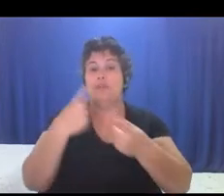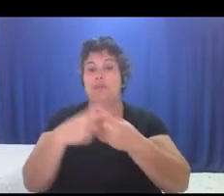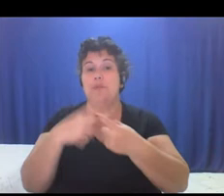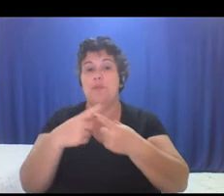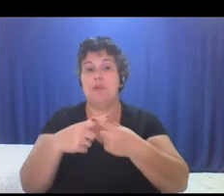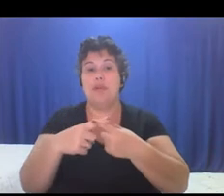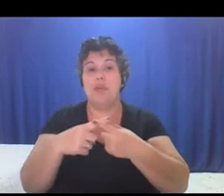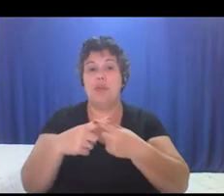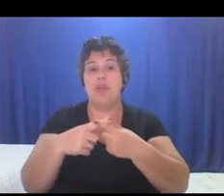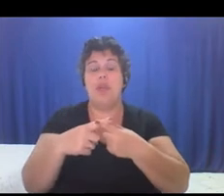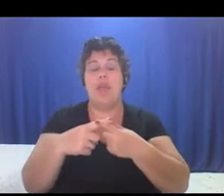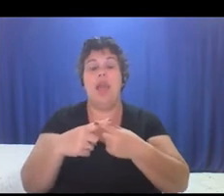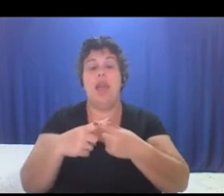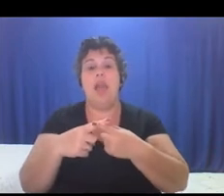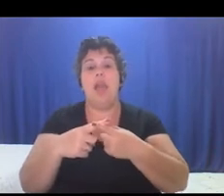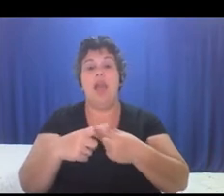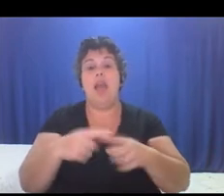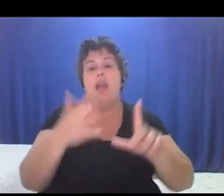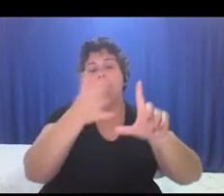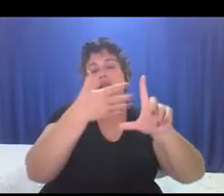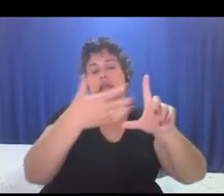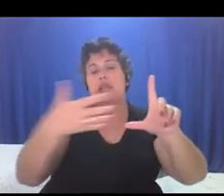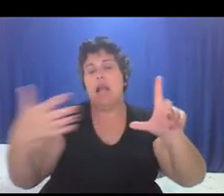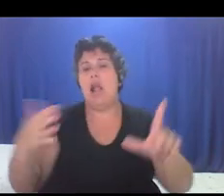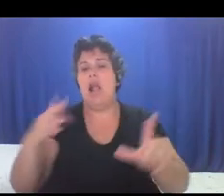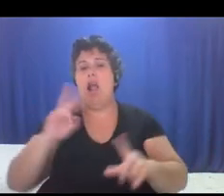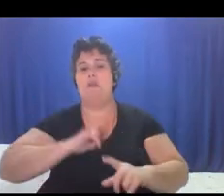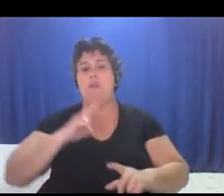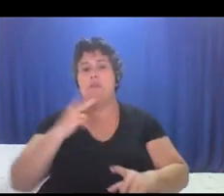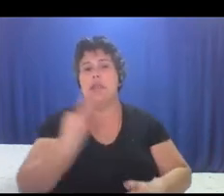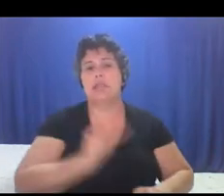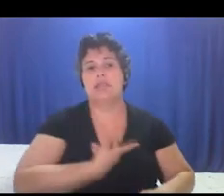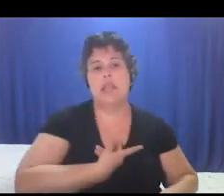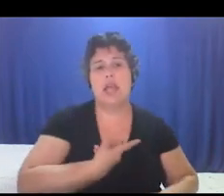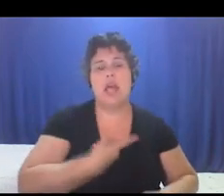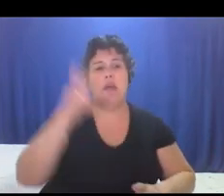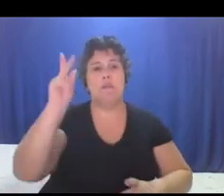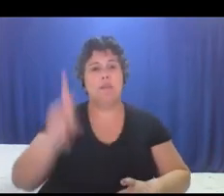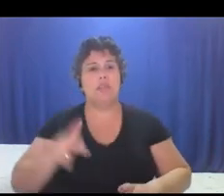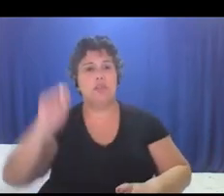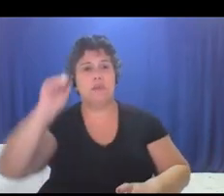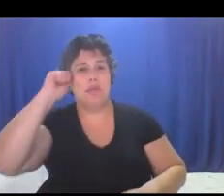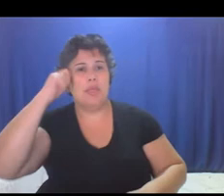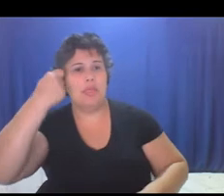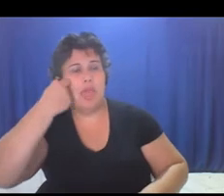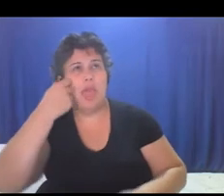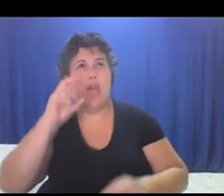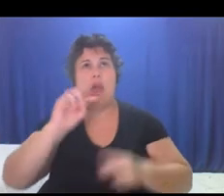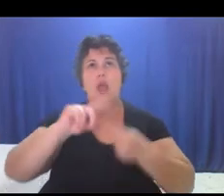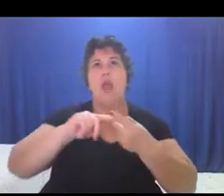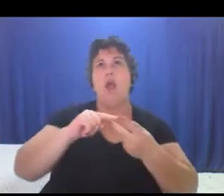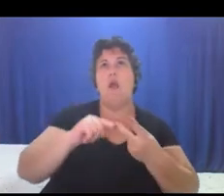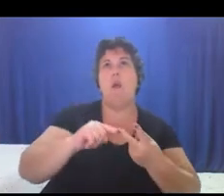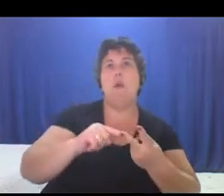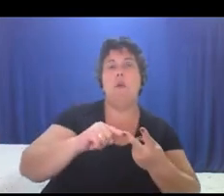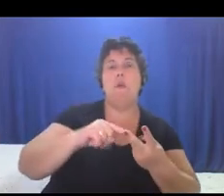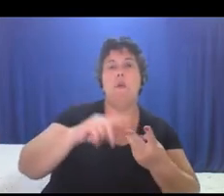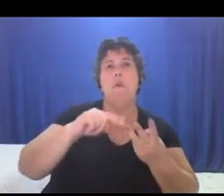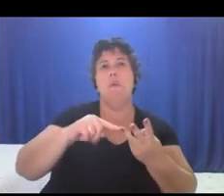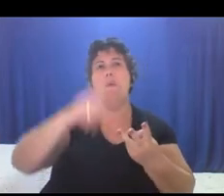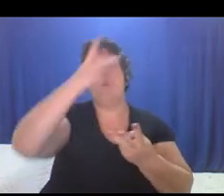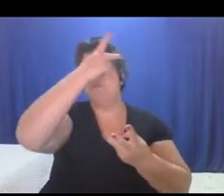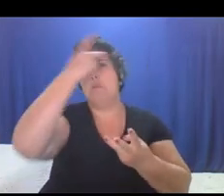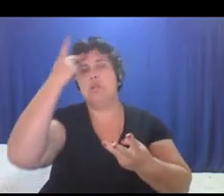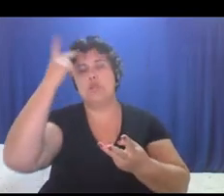ela como uma mulher trans, ou uma pessoa preta, ou uma pessoa PCD, e quando você chega aqui,